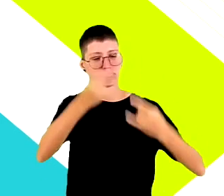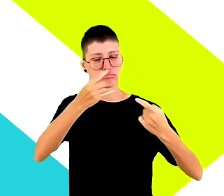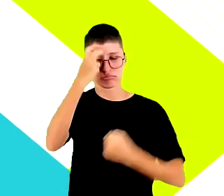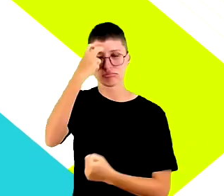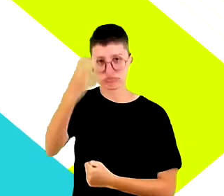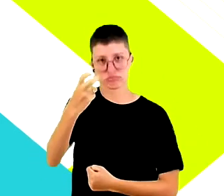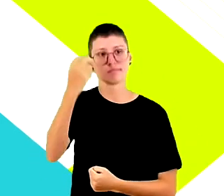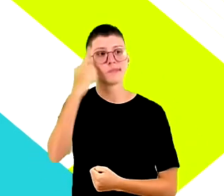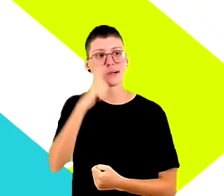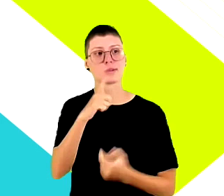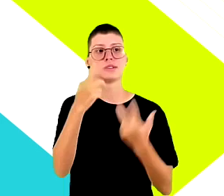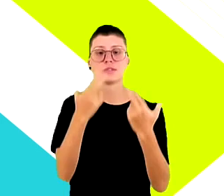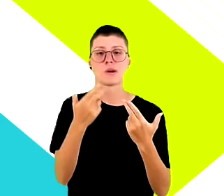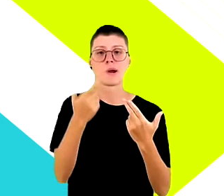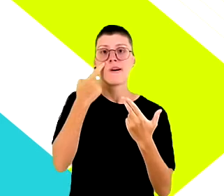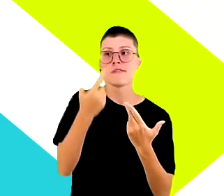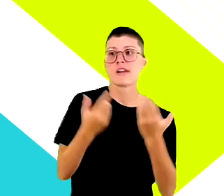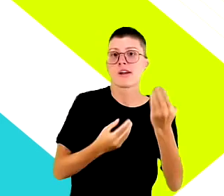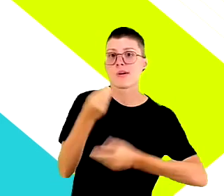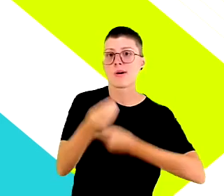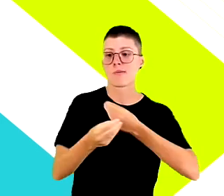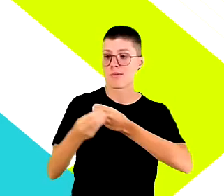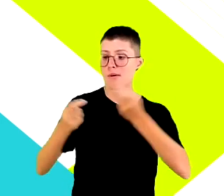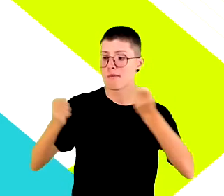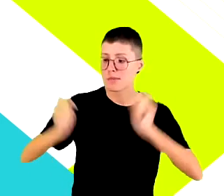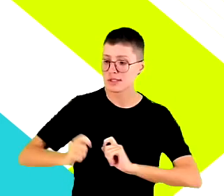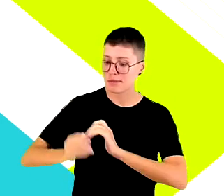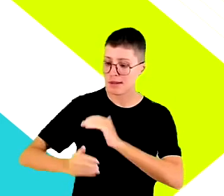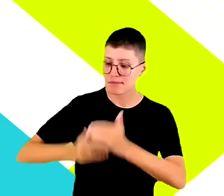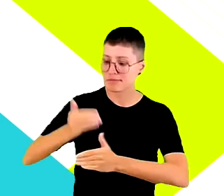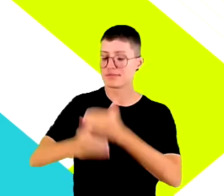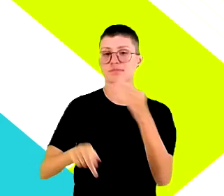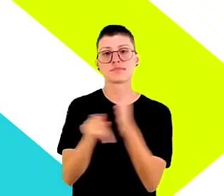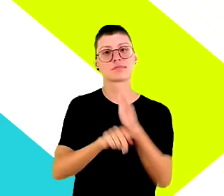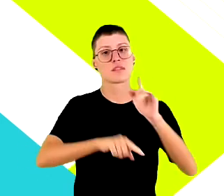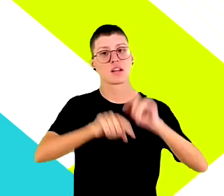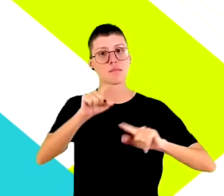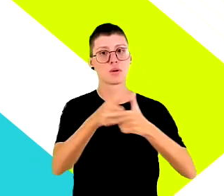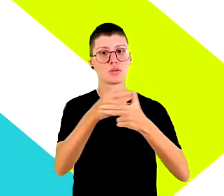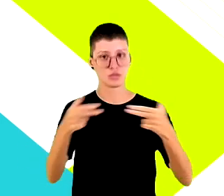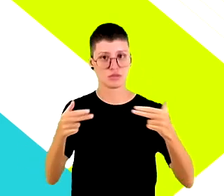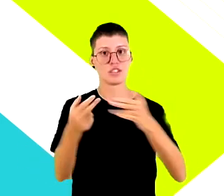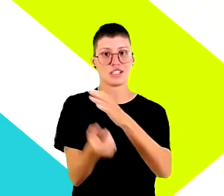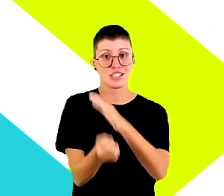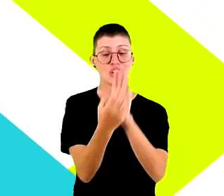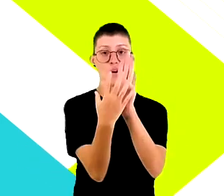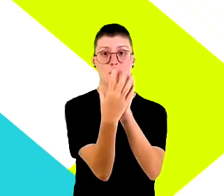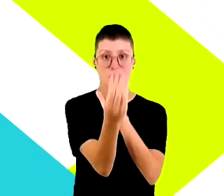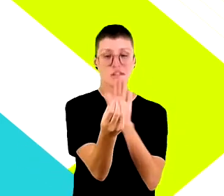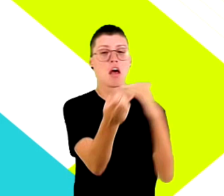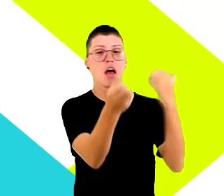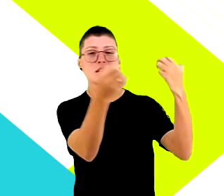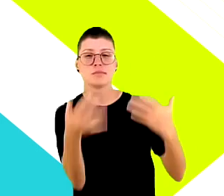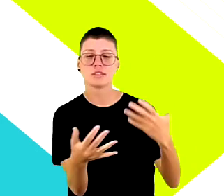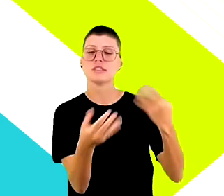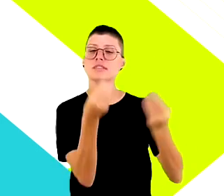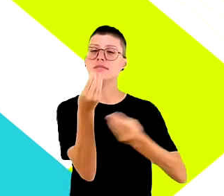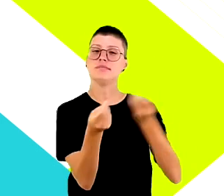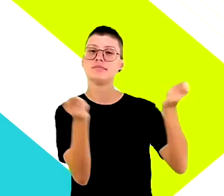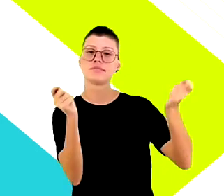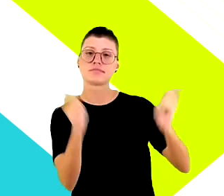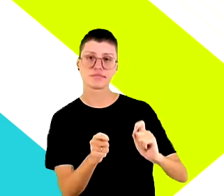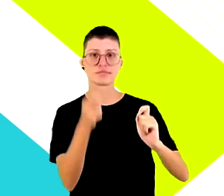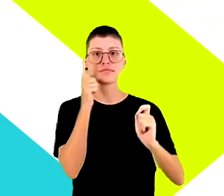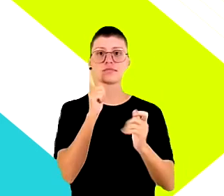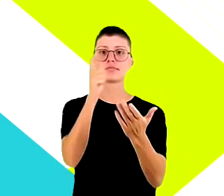para prever a probabilidade de inadimplência de um produtor rural. Então, a gente criou esses modelos que eles explicam, né, a probabilidade de um produtor pagar num